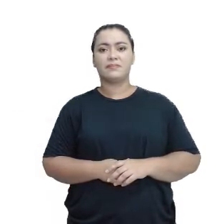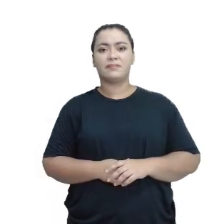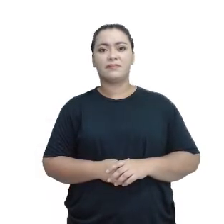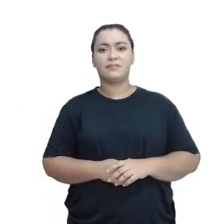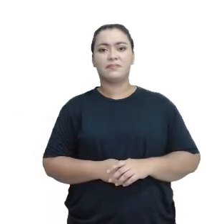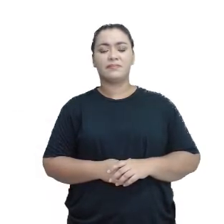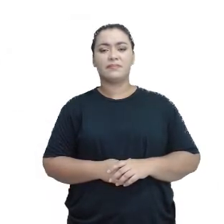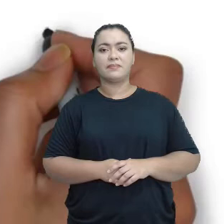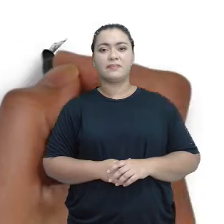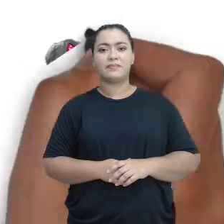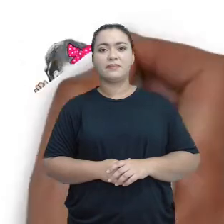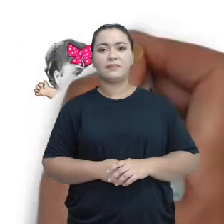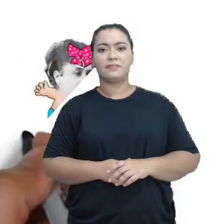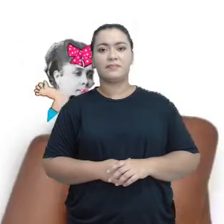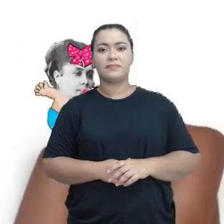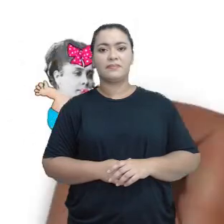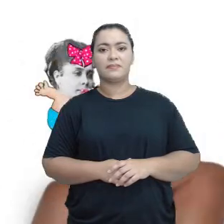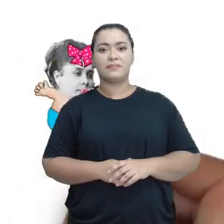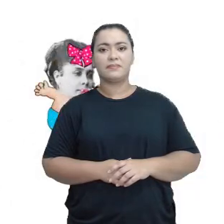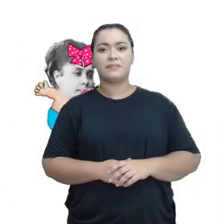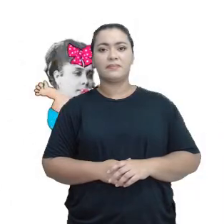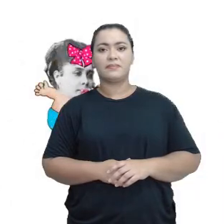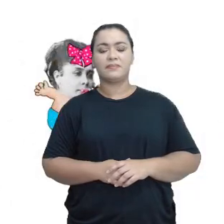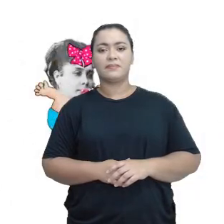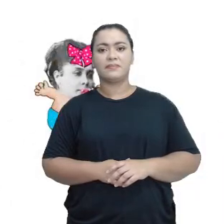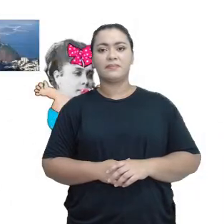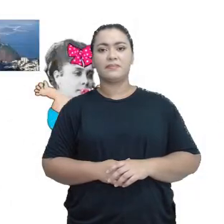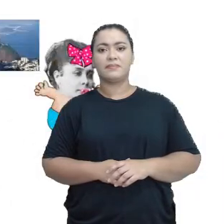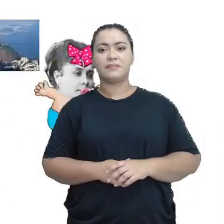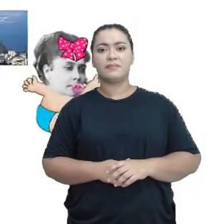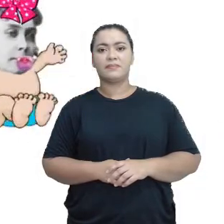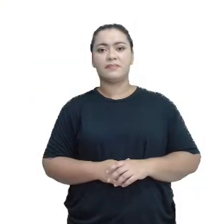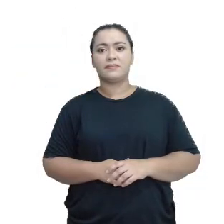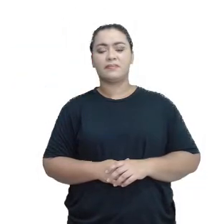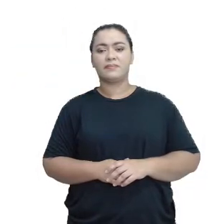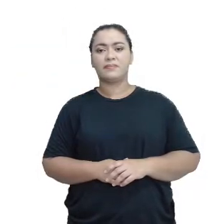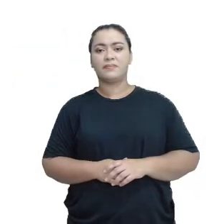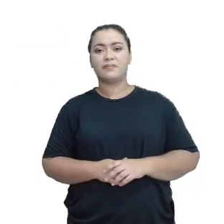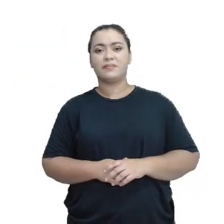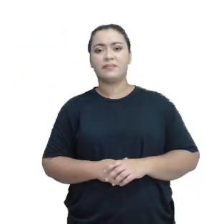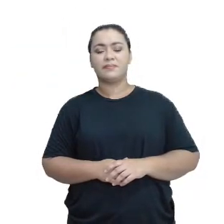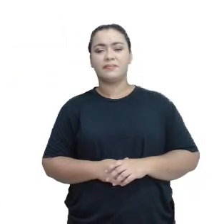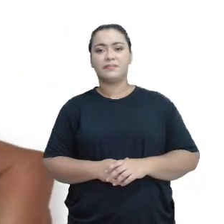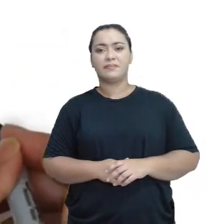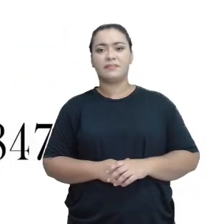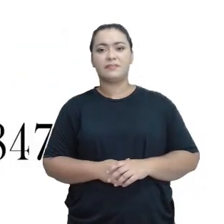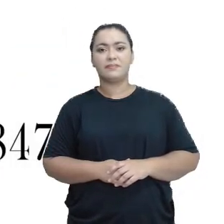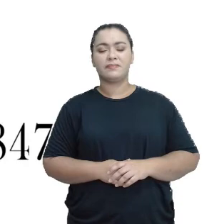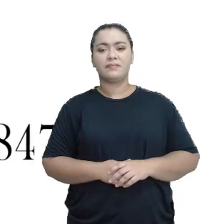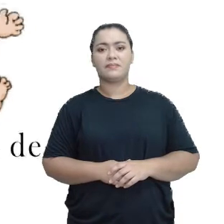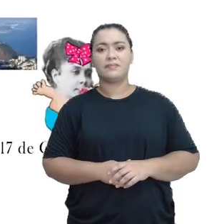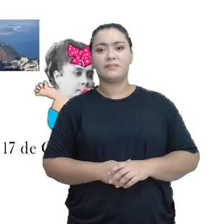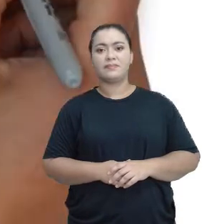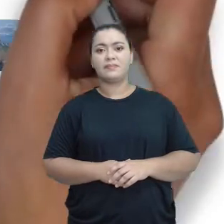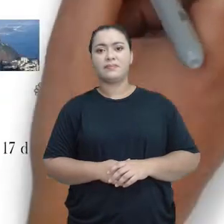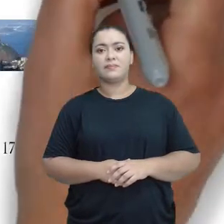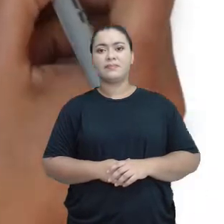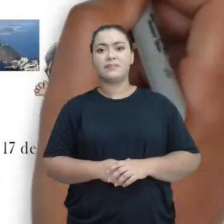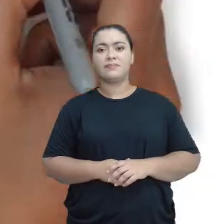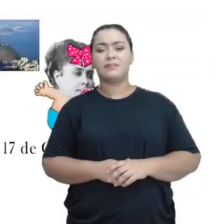Chiquinha Gonzaga, nasce no Rio de Janeiro em 17 de outubro de 1847.